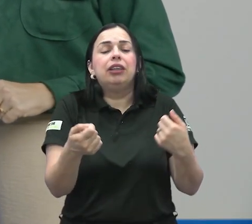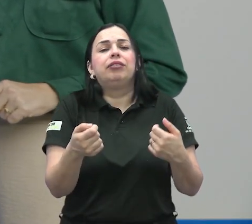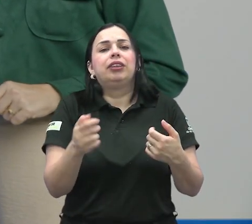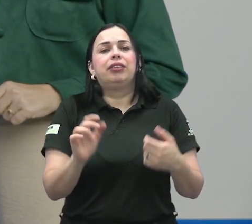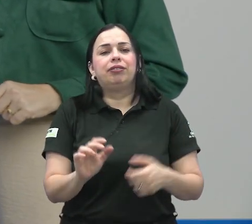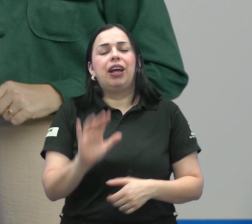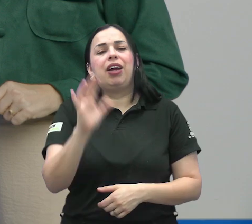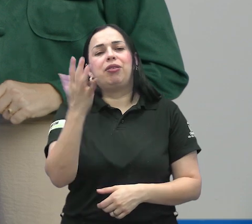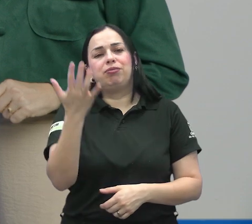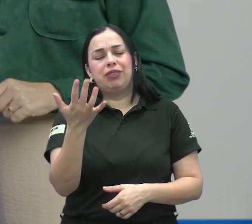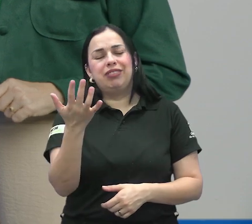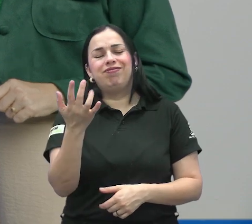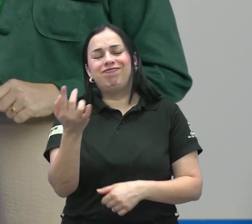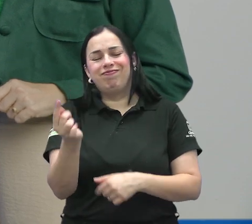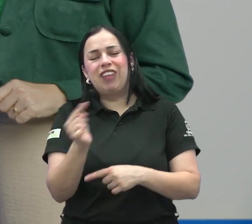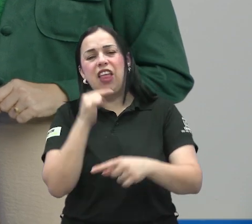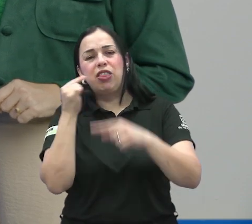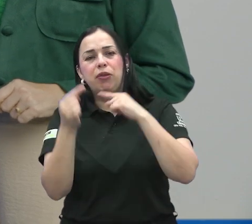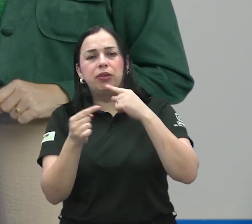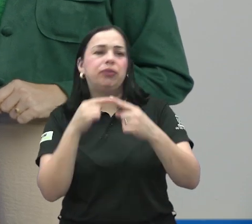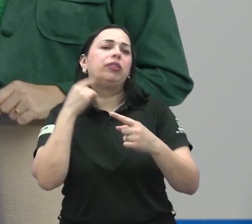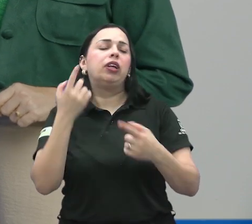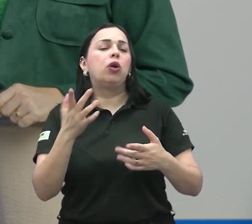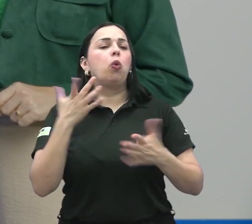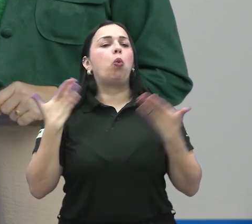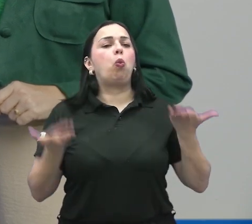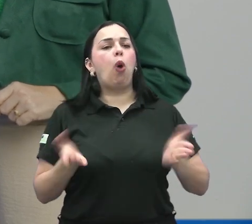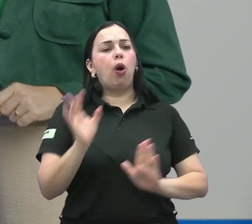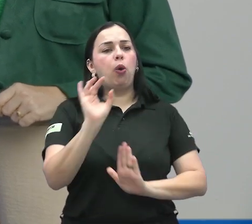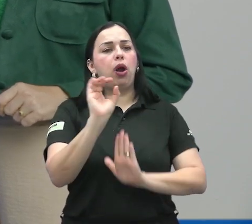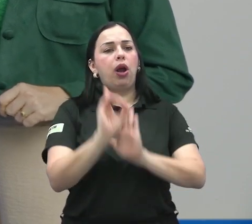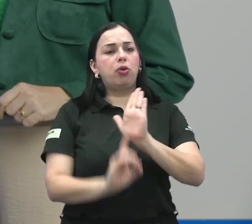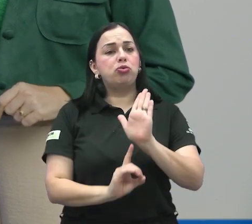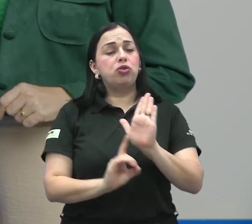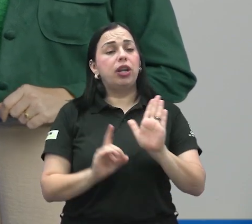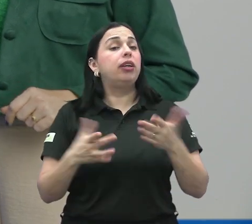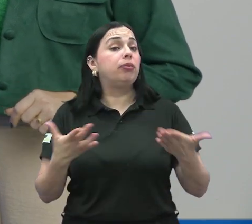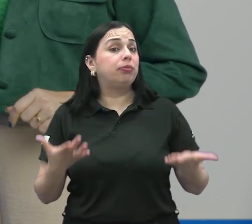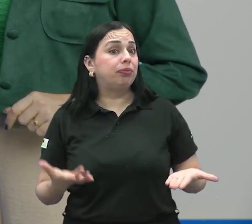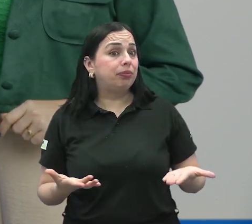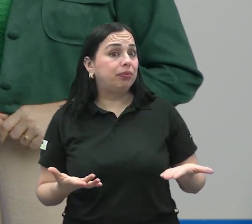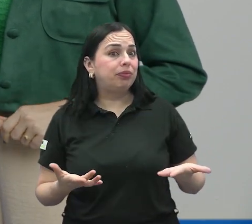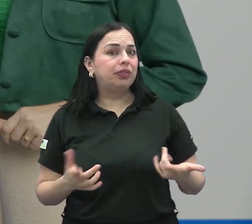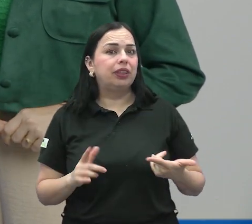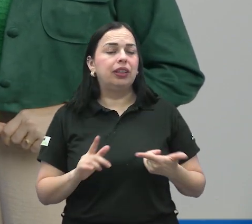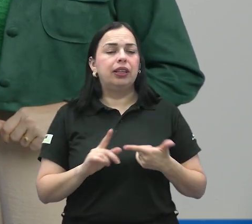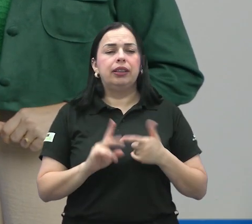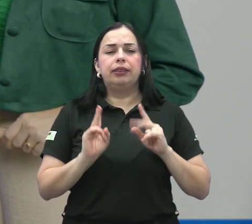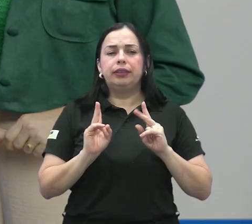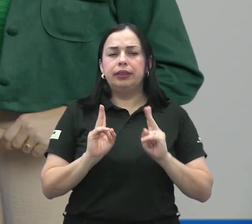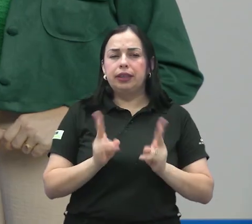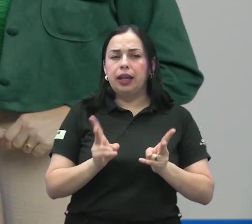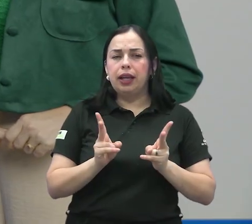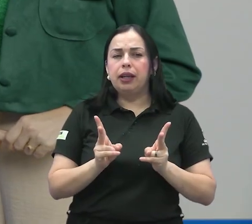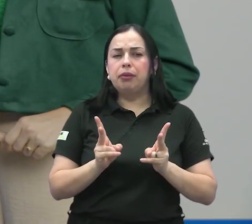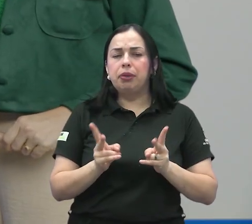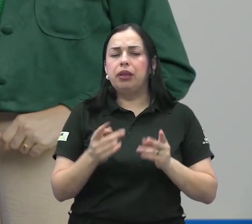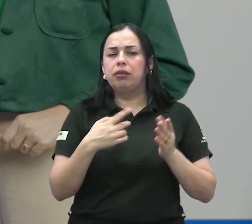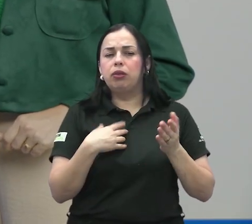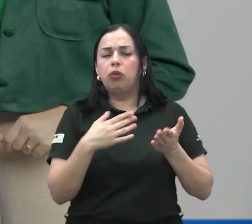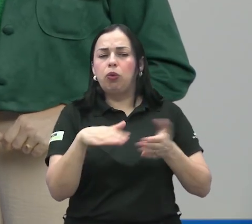enfrentar estes perrengues, surgem muitas dúvidas. Quais são os nossos direitos nesses casos? É melhor sempre